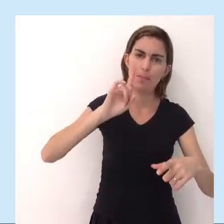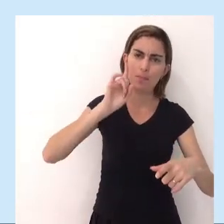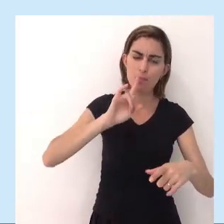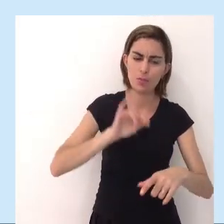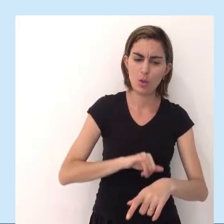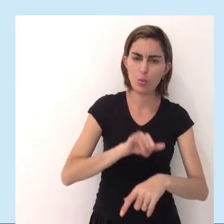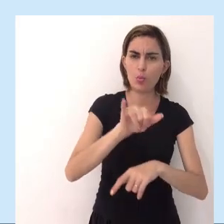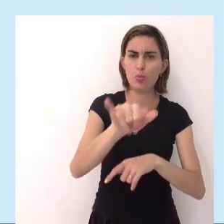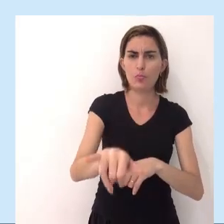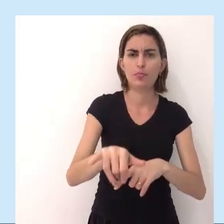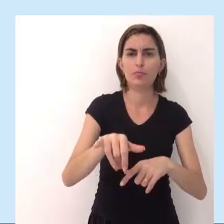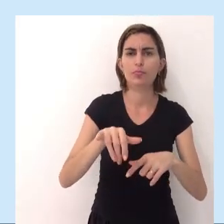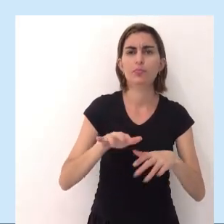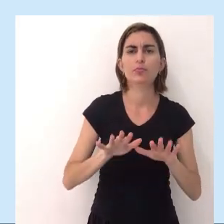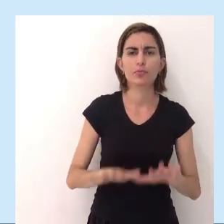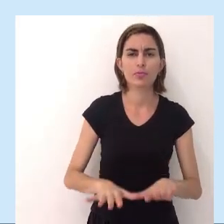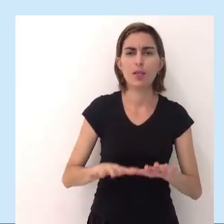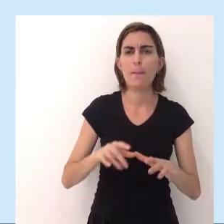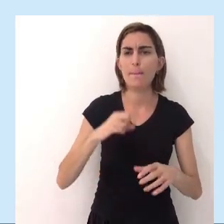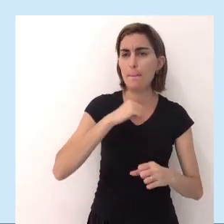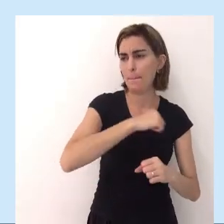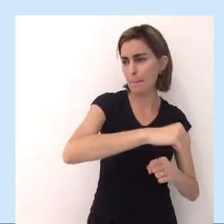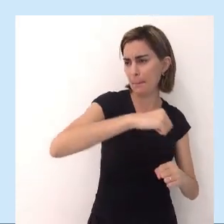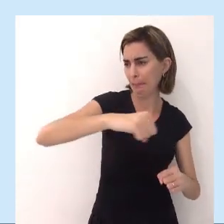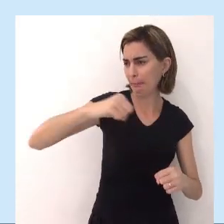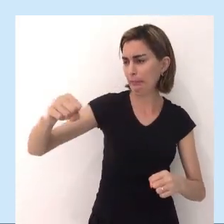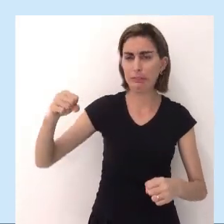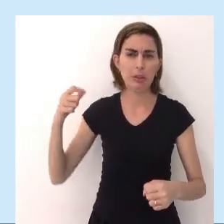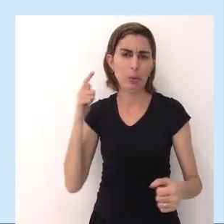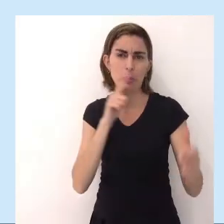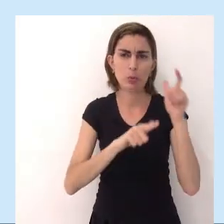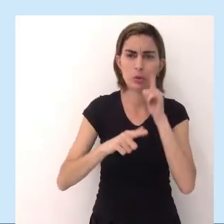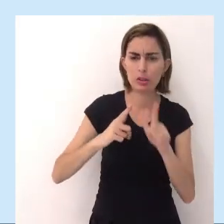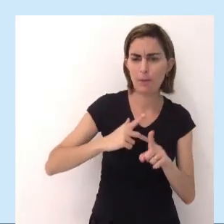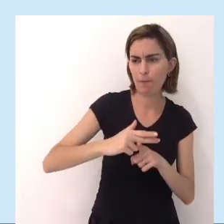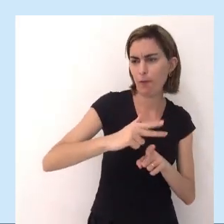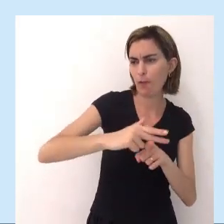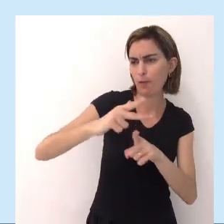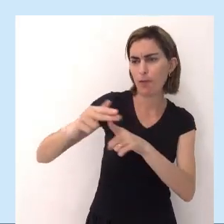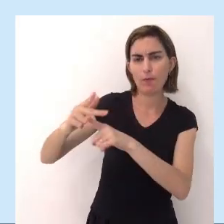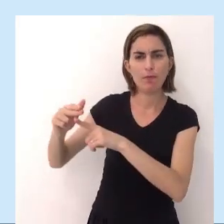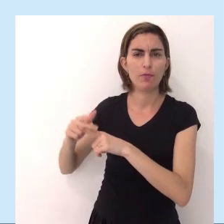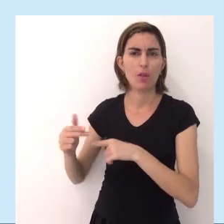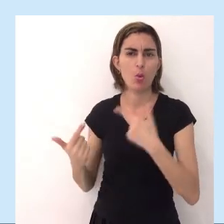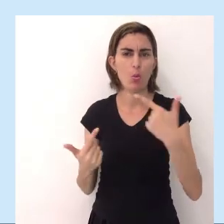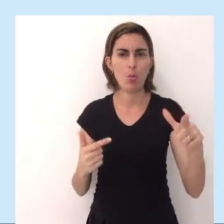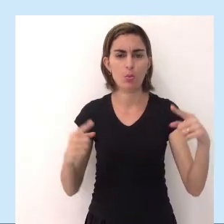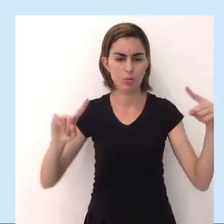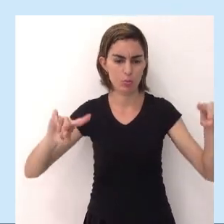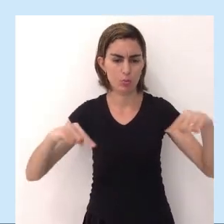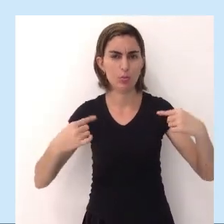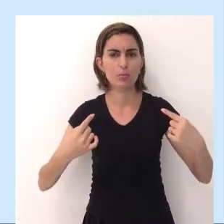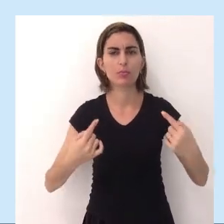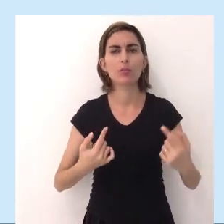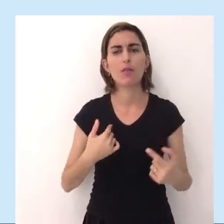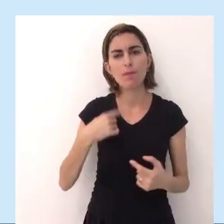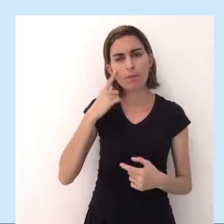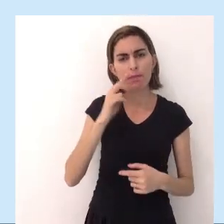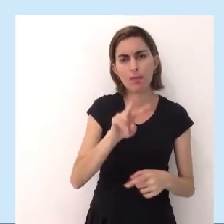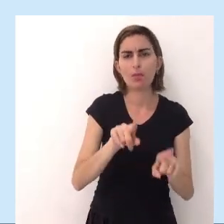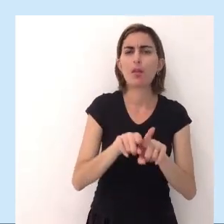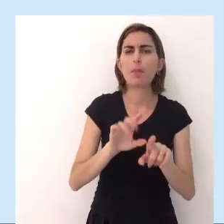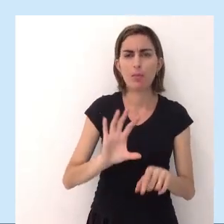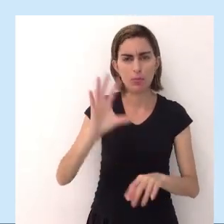Que se lançavam aí se matando para conseguir derrubar os soldados da oposição. E a gente vai ver que